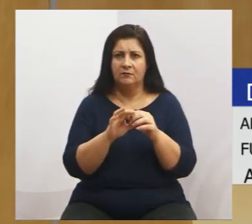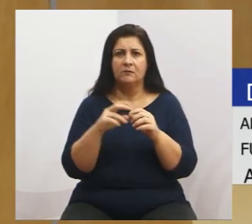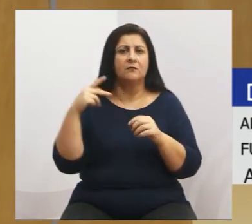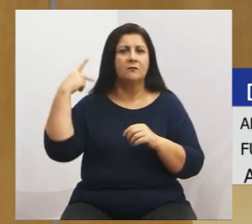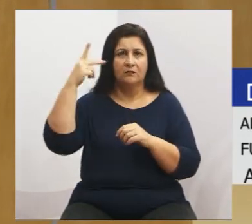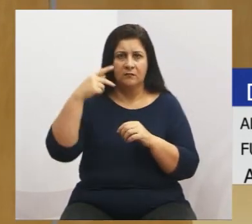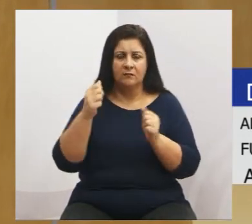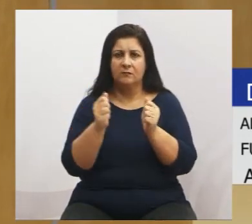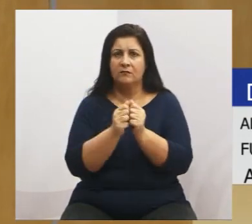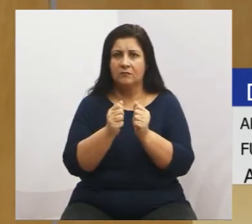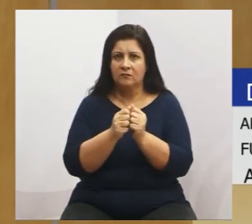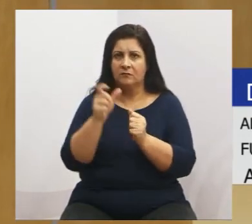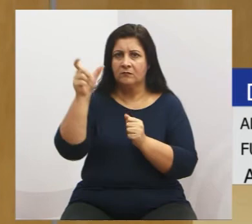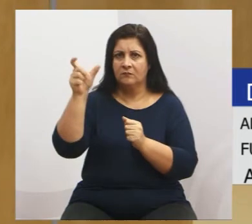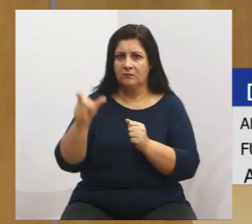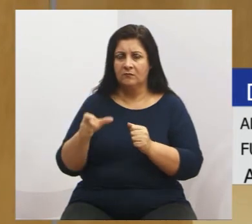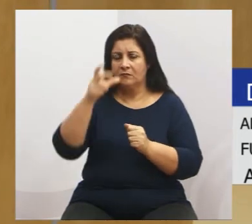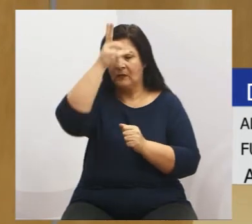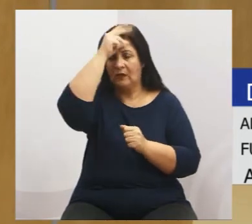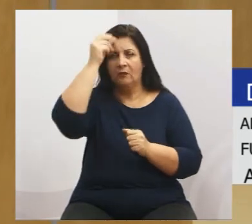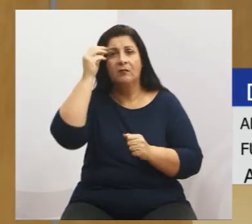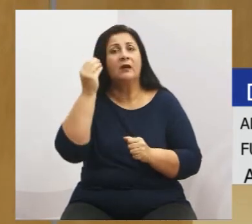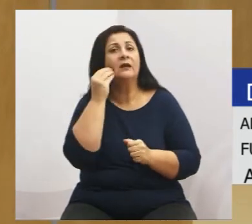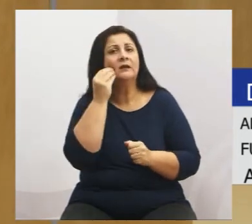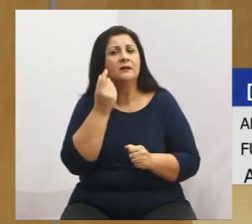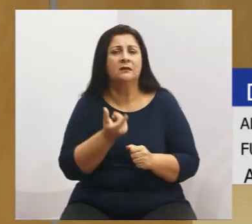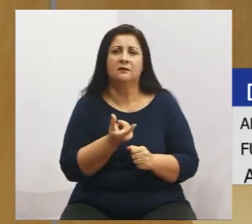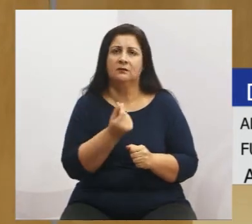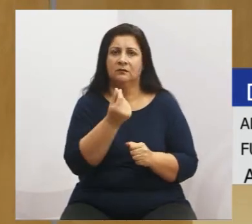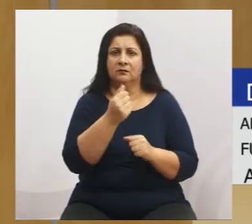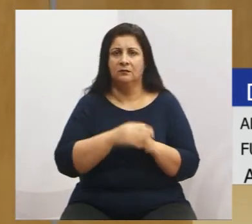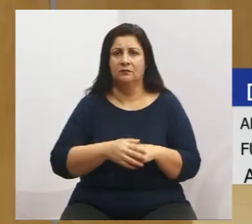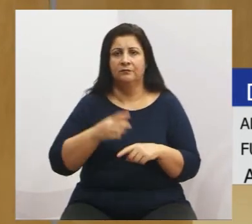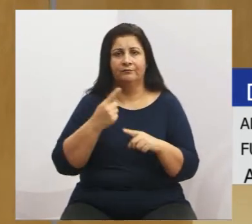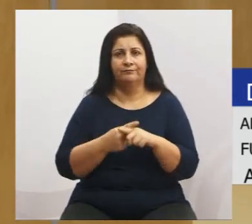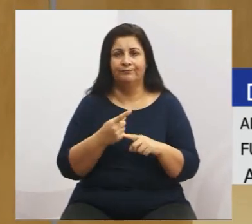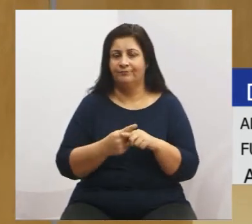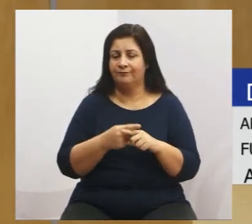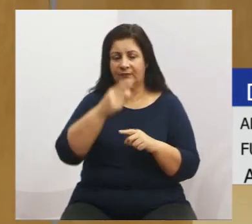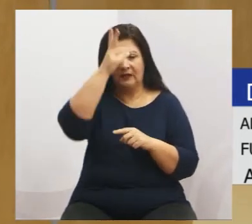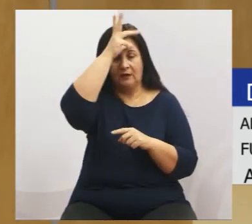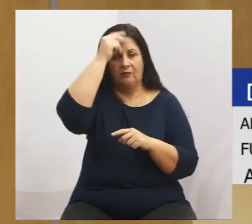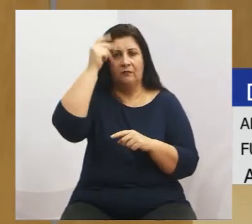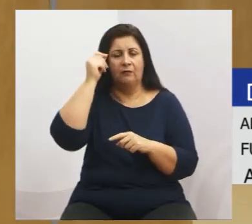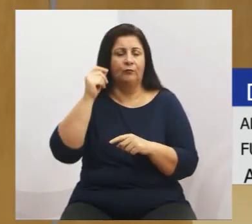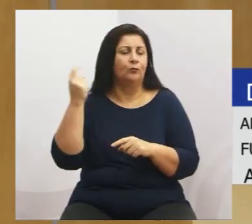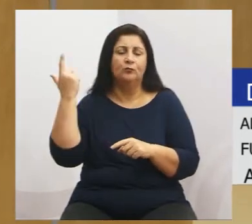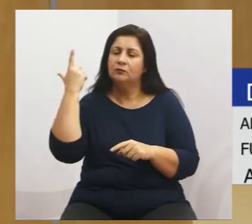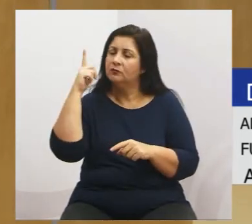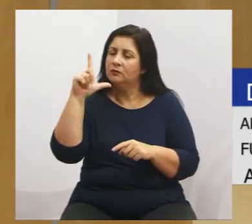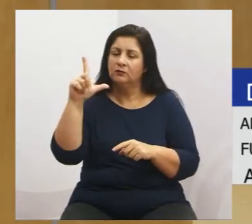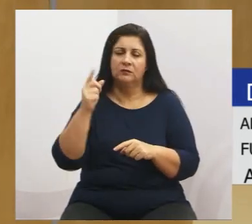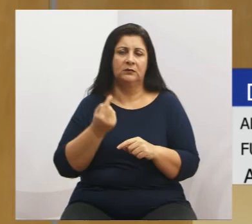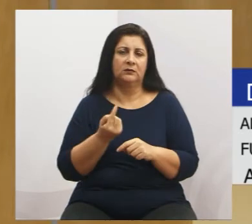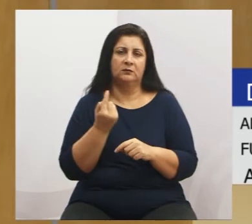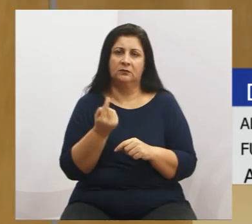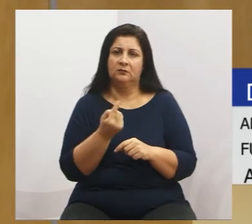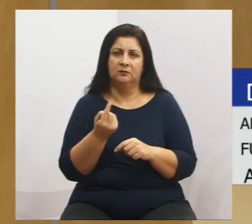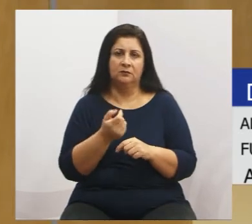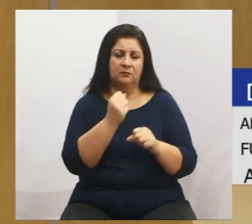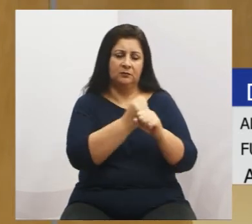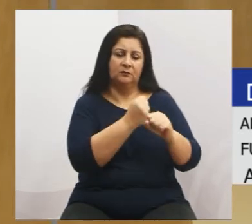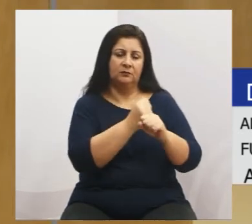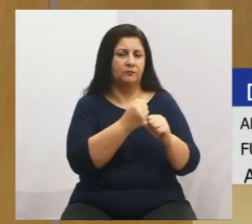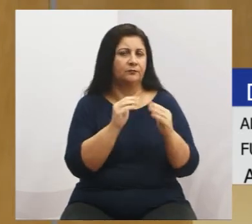prefeito realmente em atrás de verba, porque a prefeitura não tem condições de construir casa popular